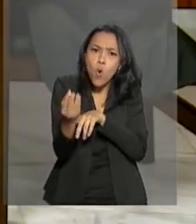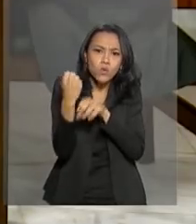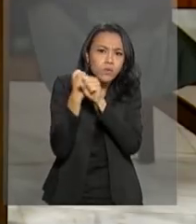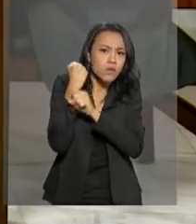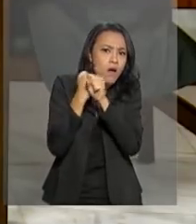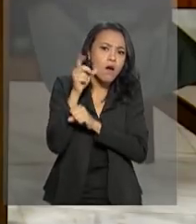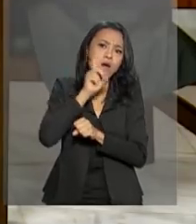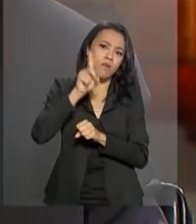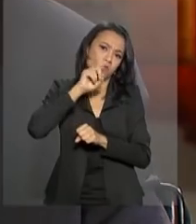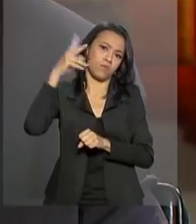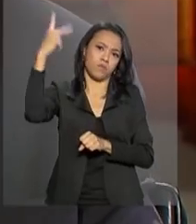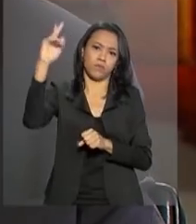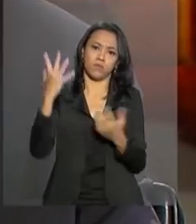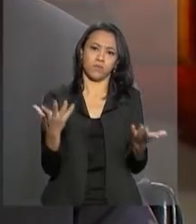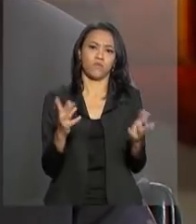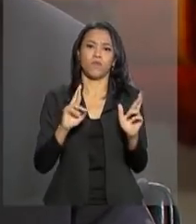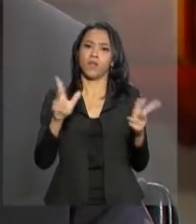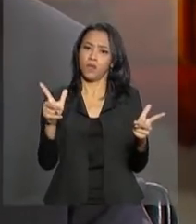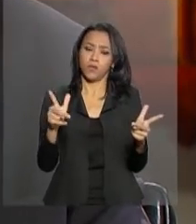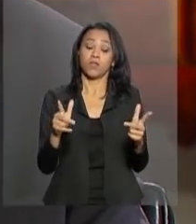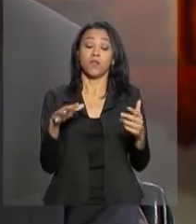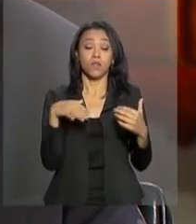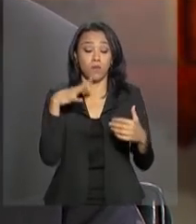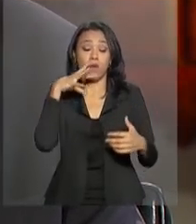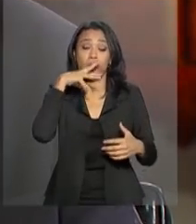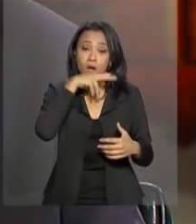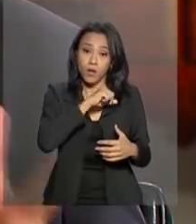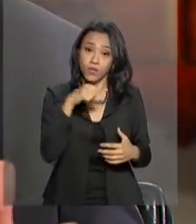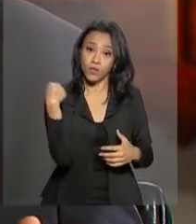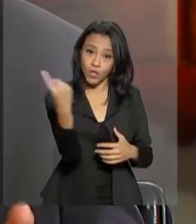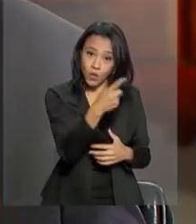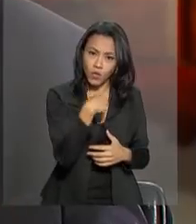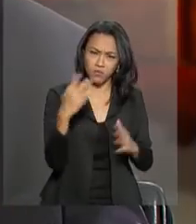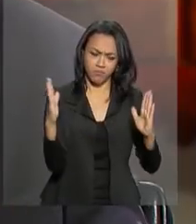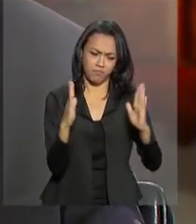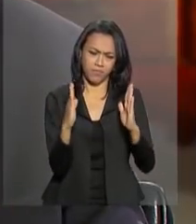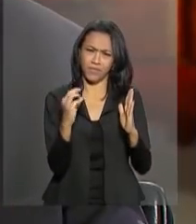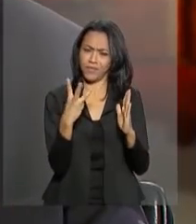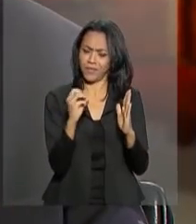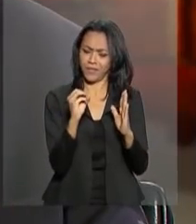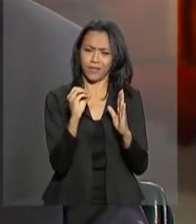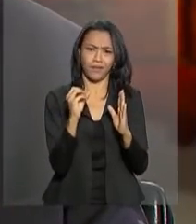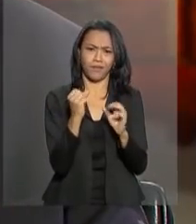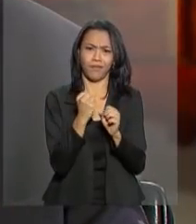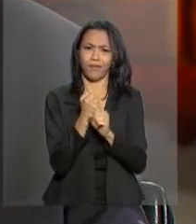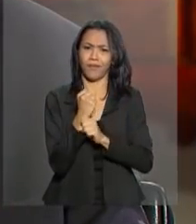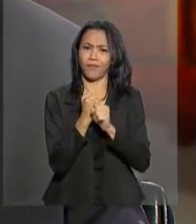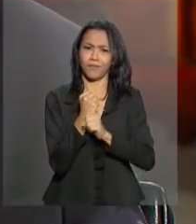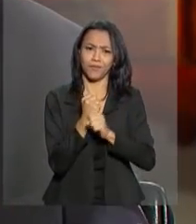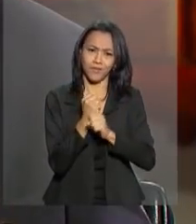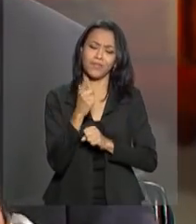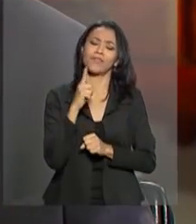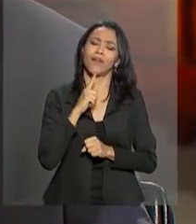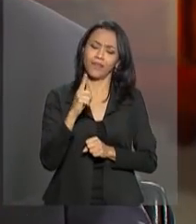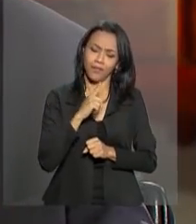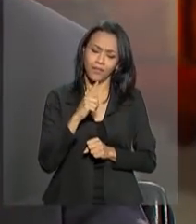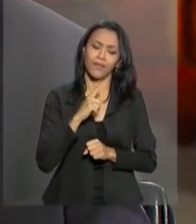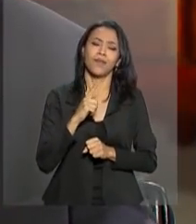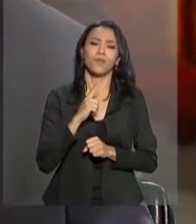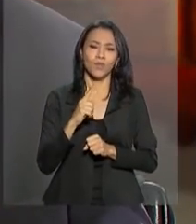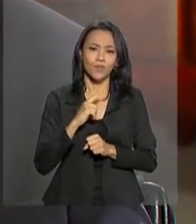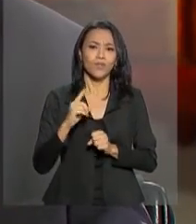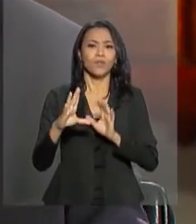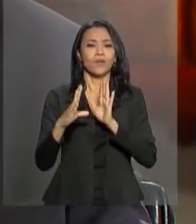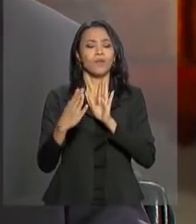anos seguidos, né? Então, eu acho que nós, em brevíssimo tempo, 30 anos, nós temos uma democracia já